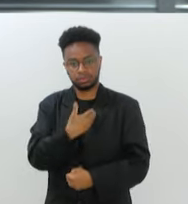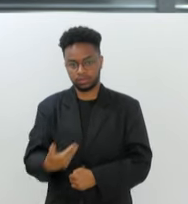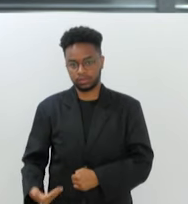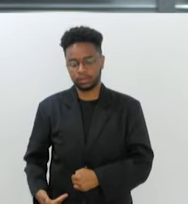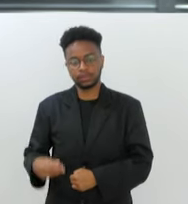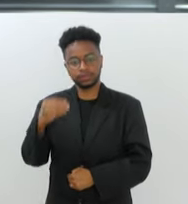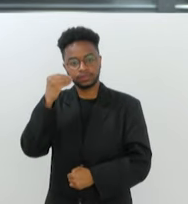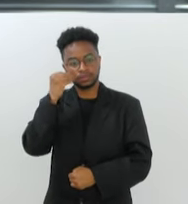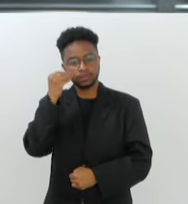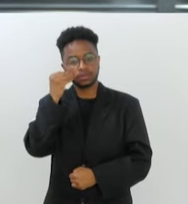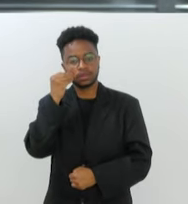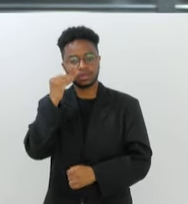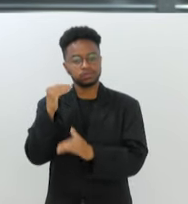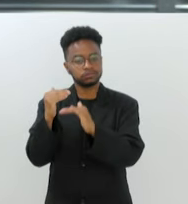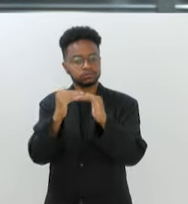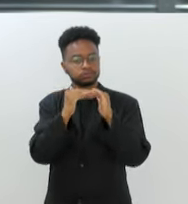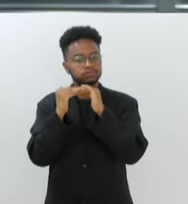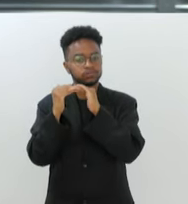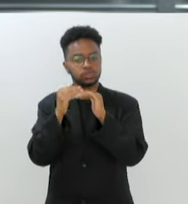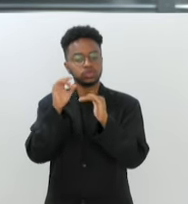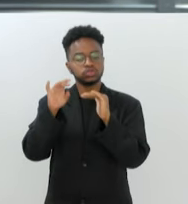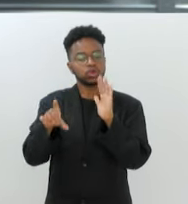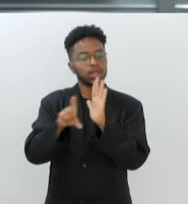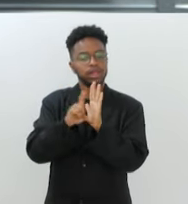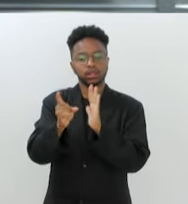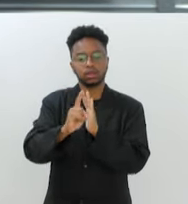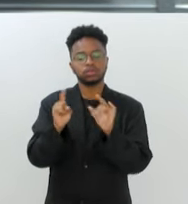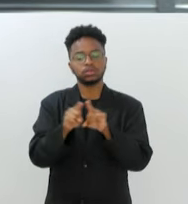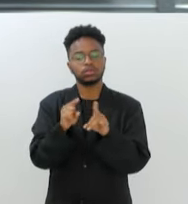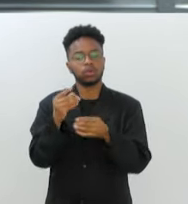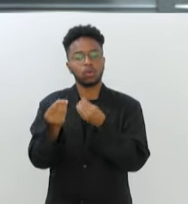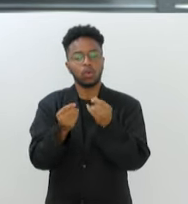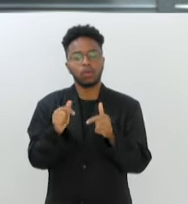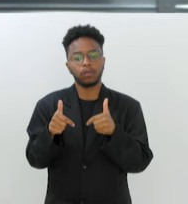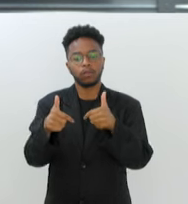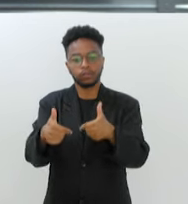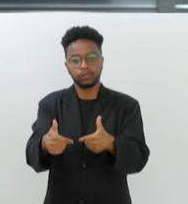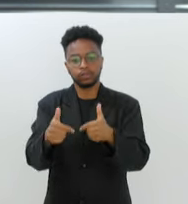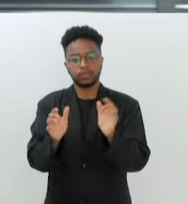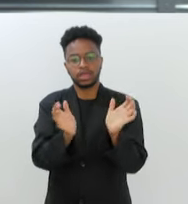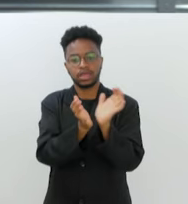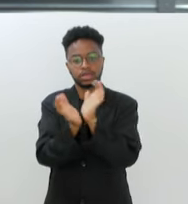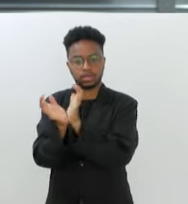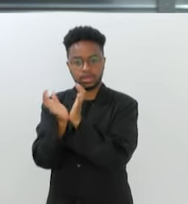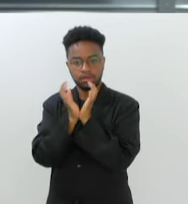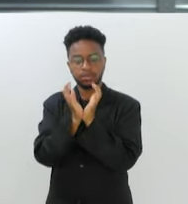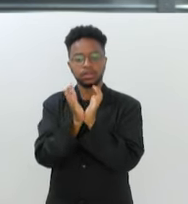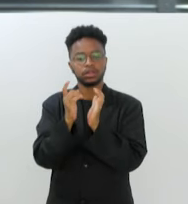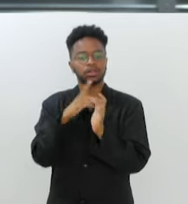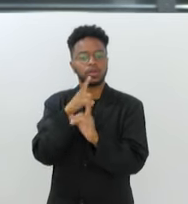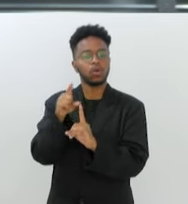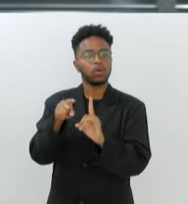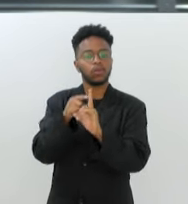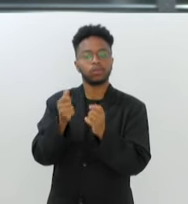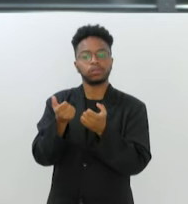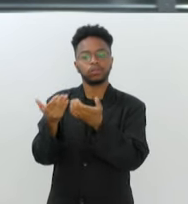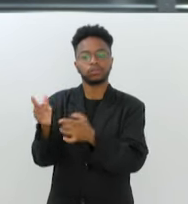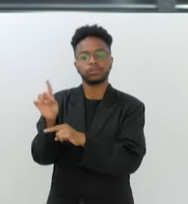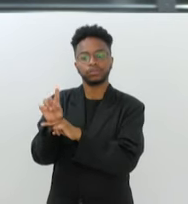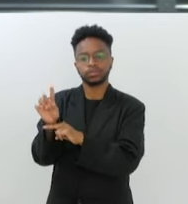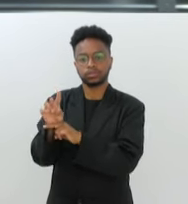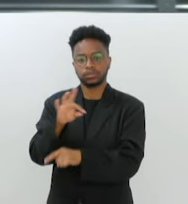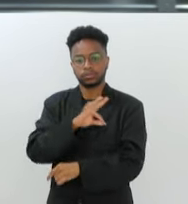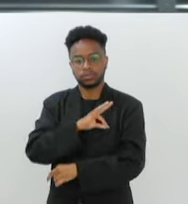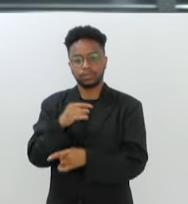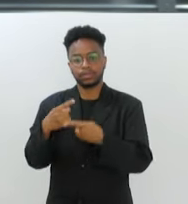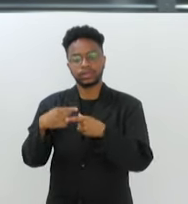de uniformizar não só a legislação, mas também a atuação dessas equipes, a fim de dar proteção aos policiais que trabalham